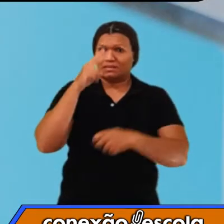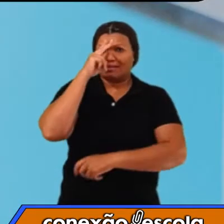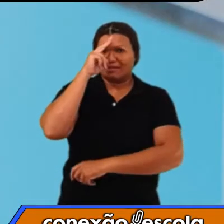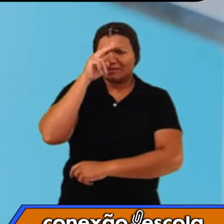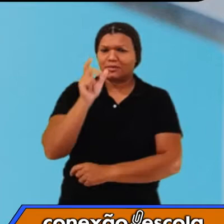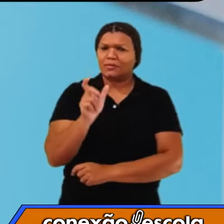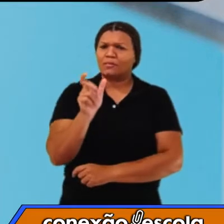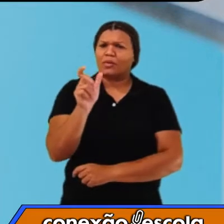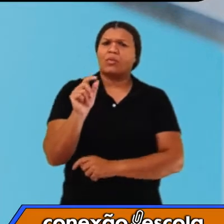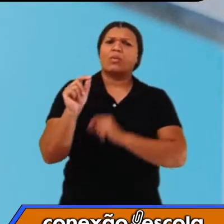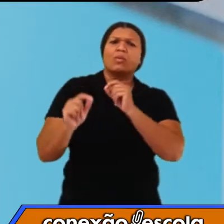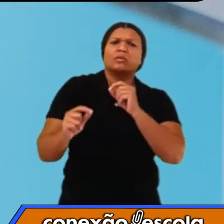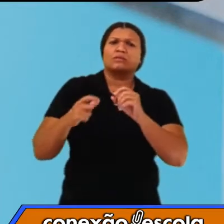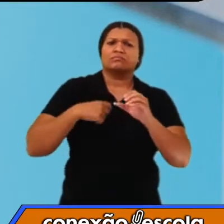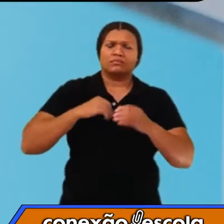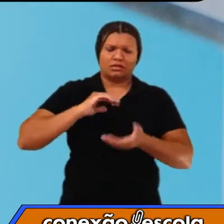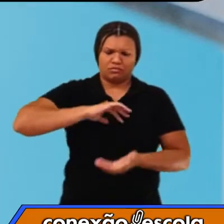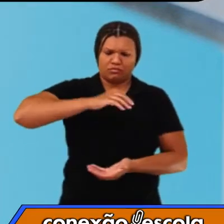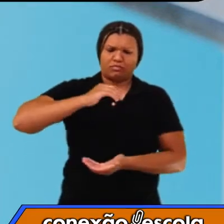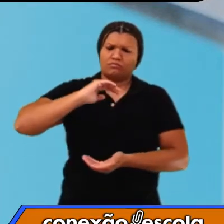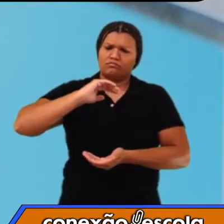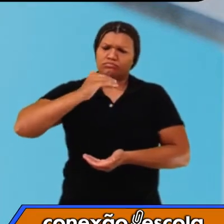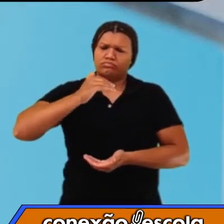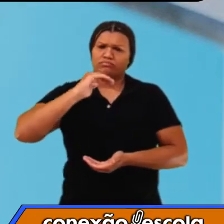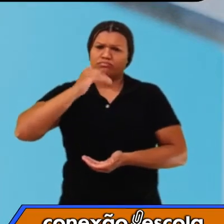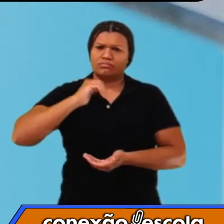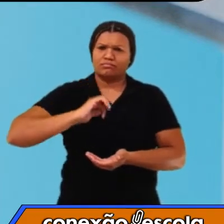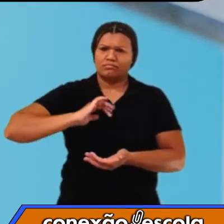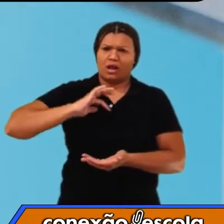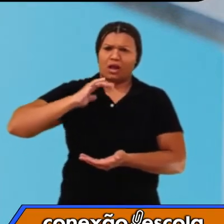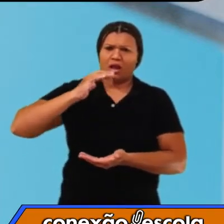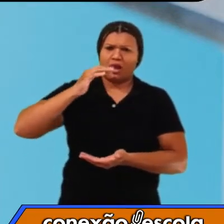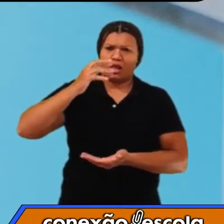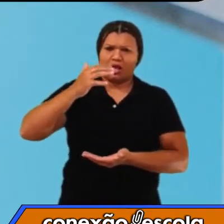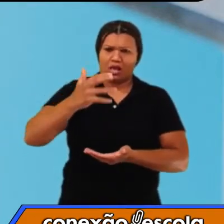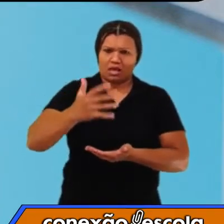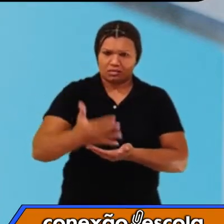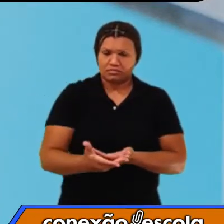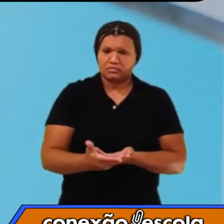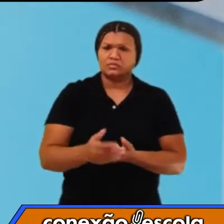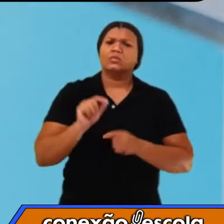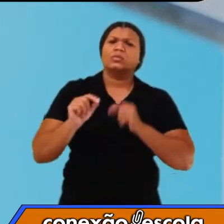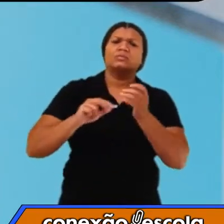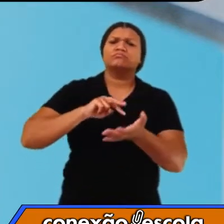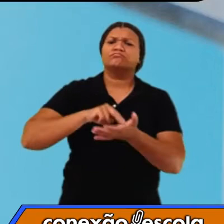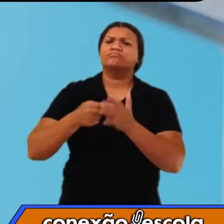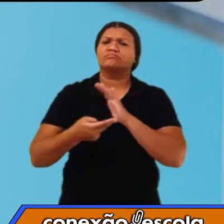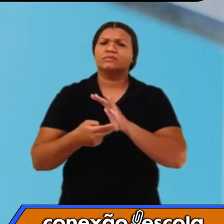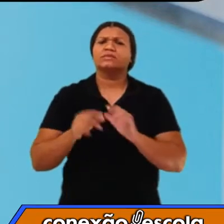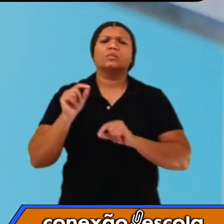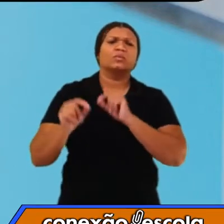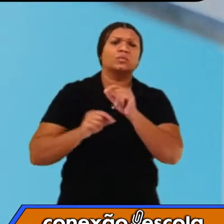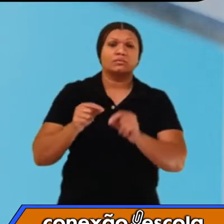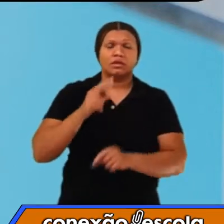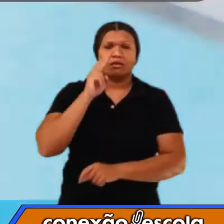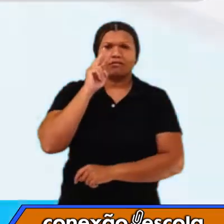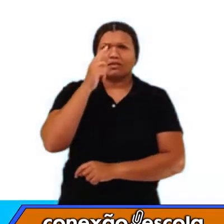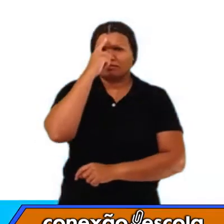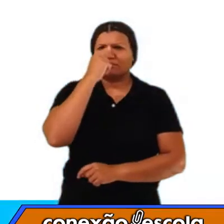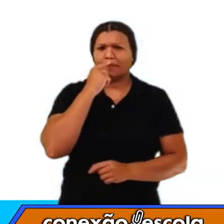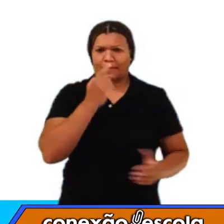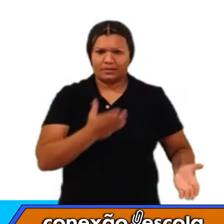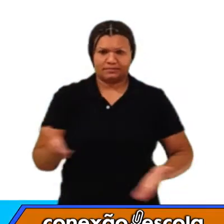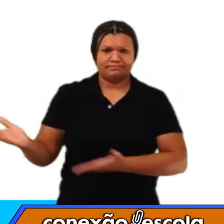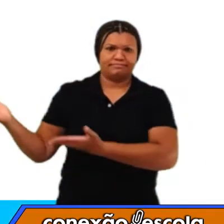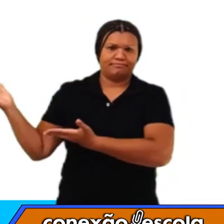das camadas da atmosfera. Quais sejam, então, as camadas da atmosfera? Essa imagem aqui vai